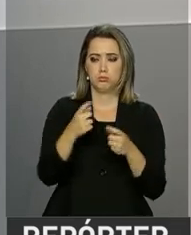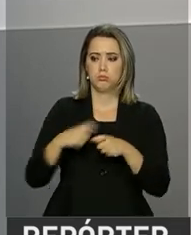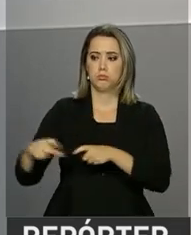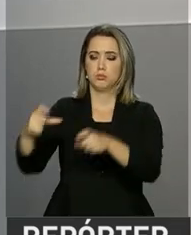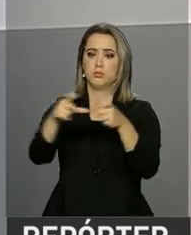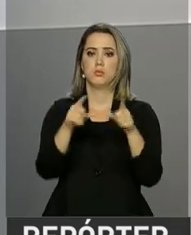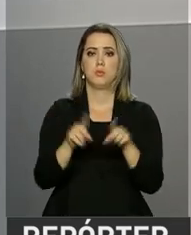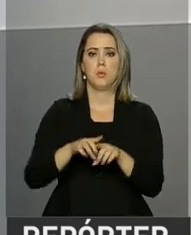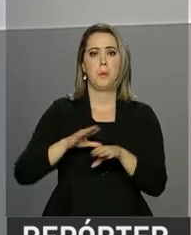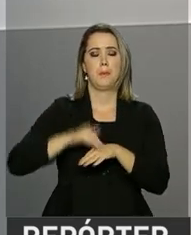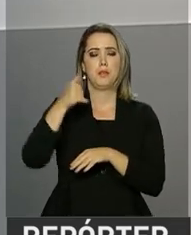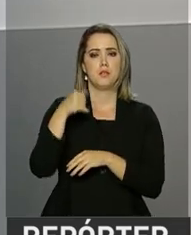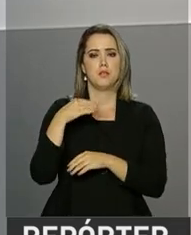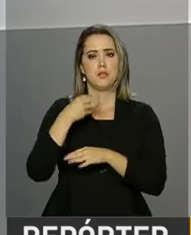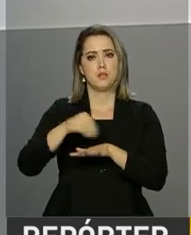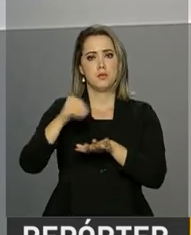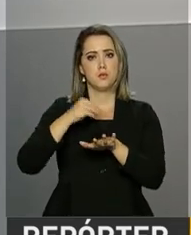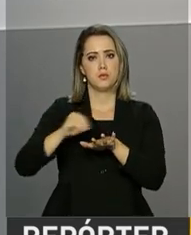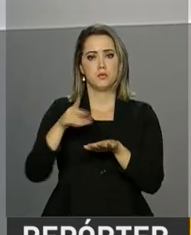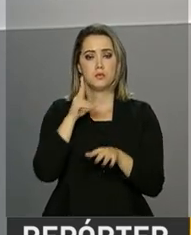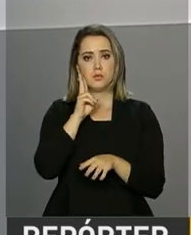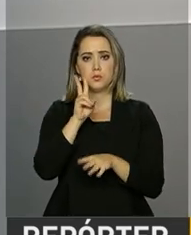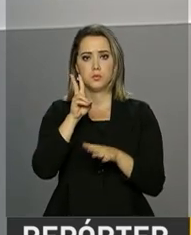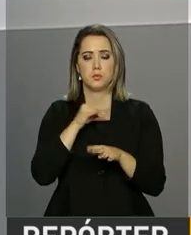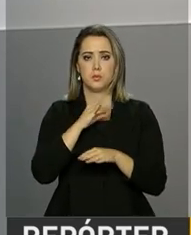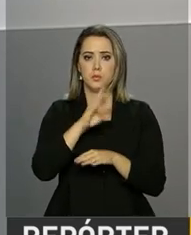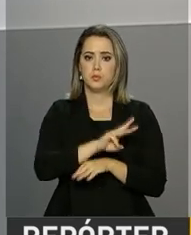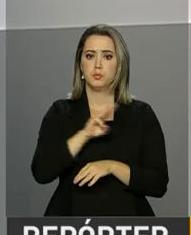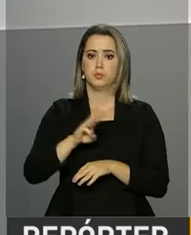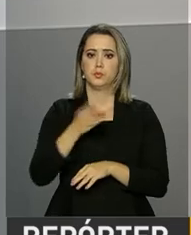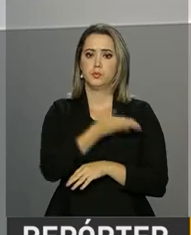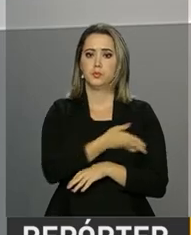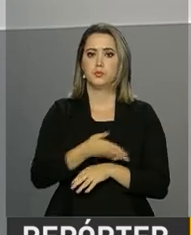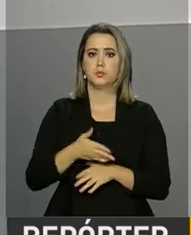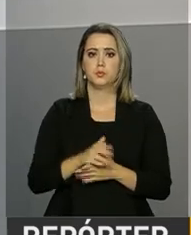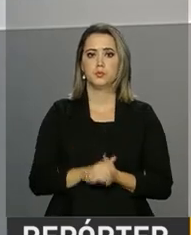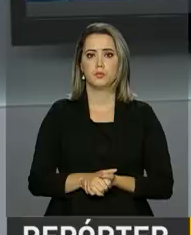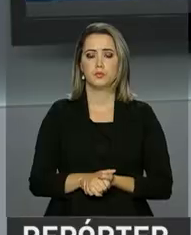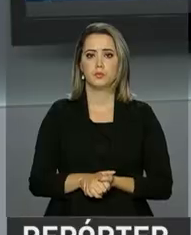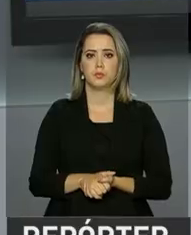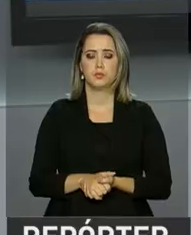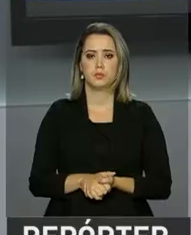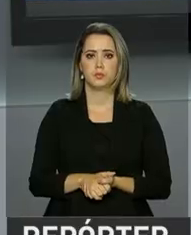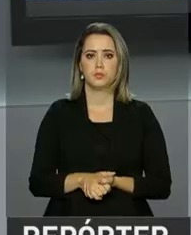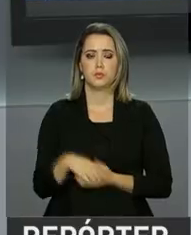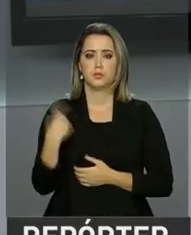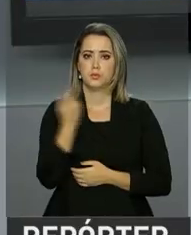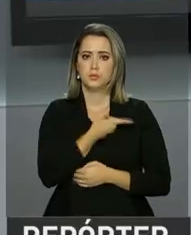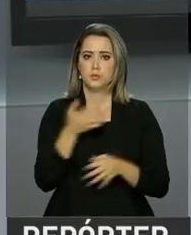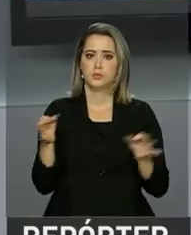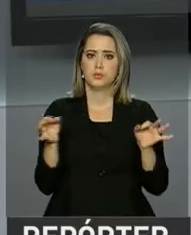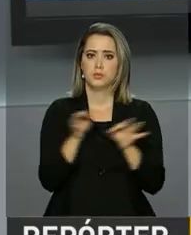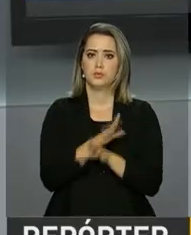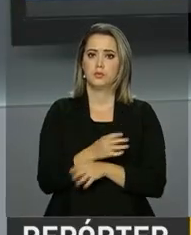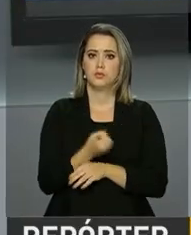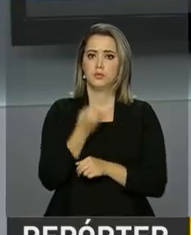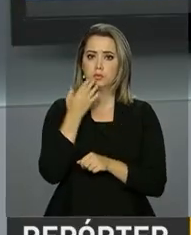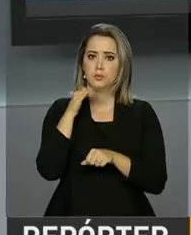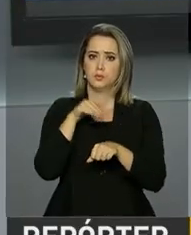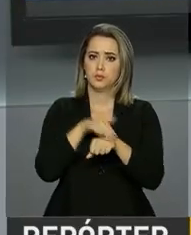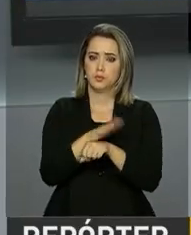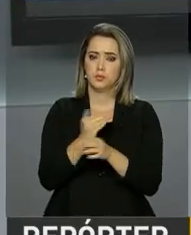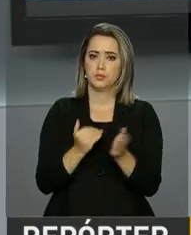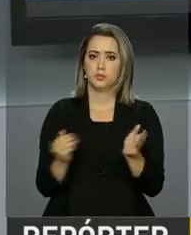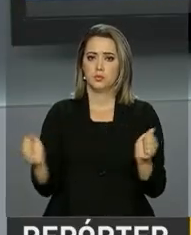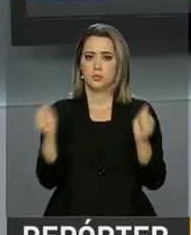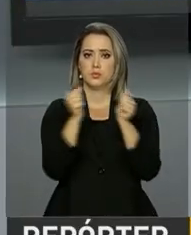mais informações podem ser obtidas na página da receita na internet nós ficamos por aqui uma ótima